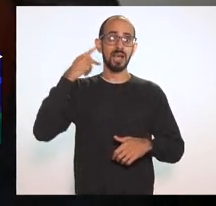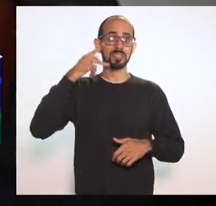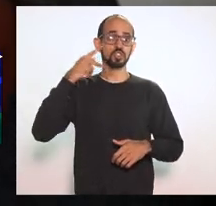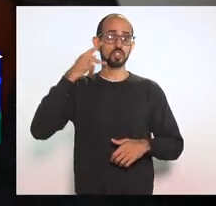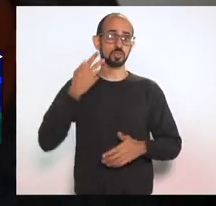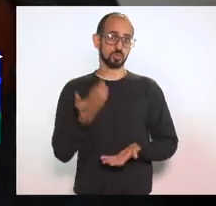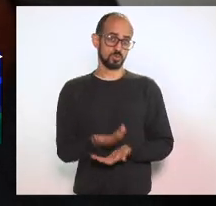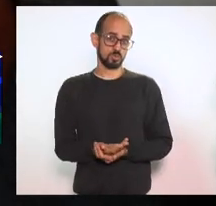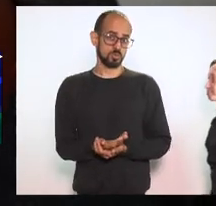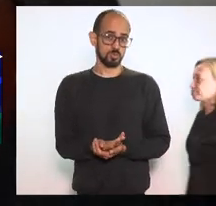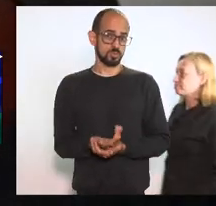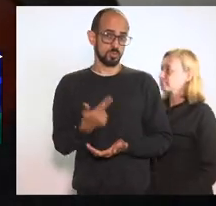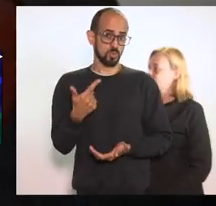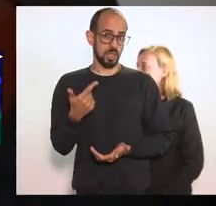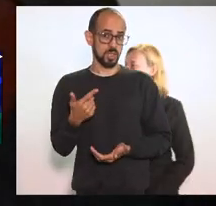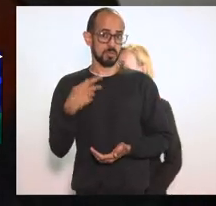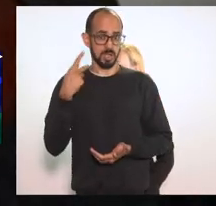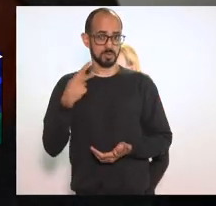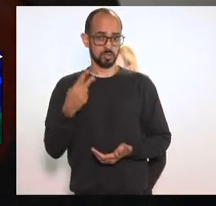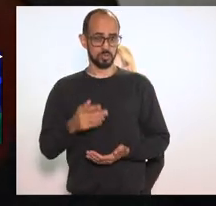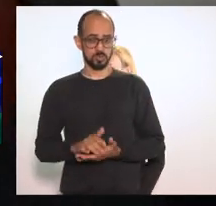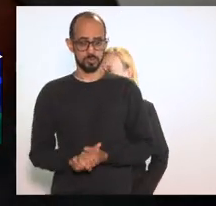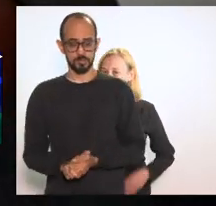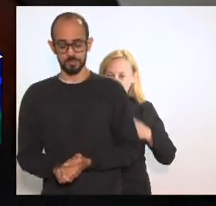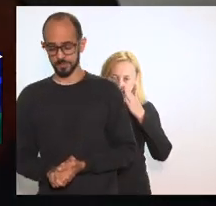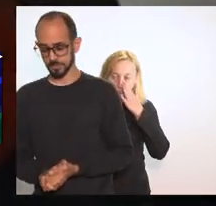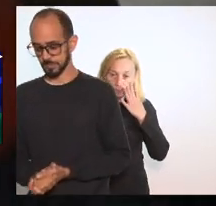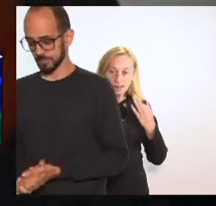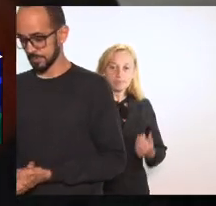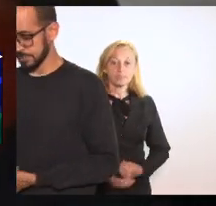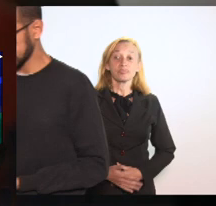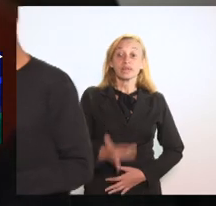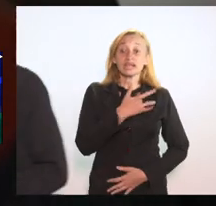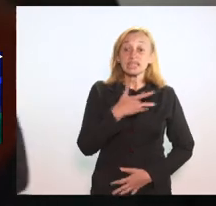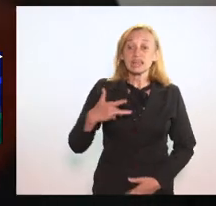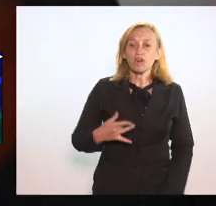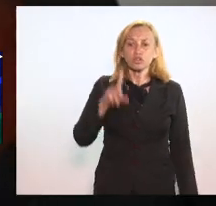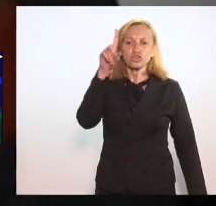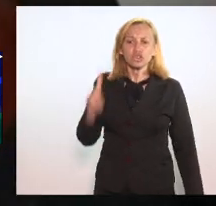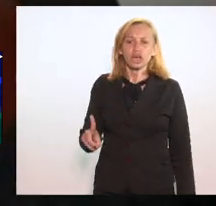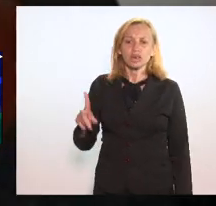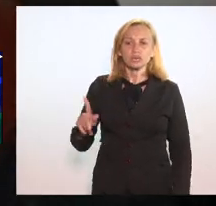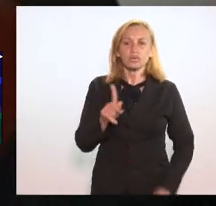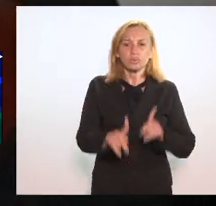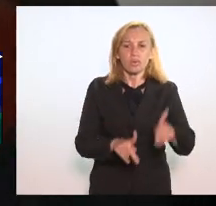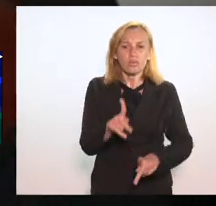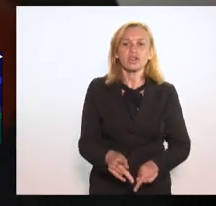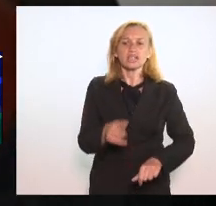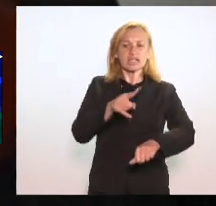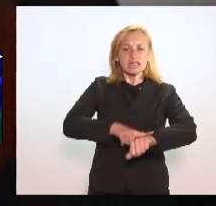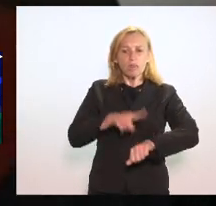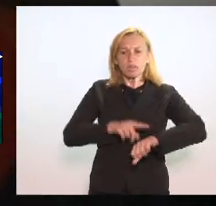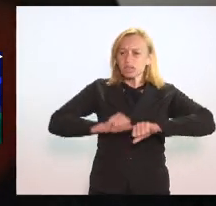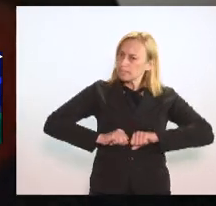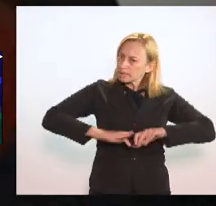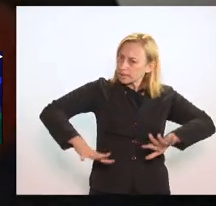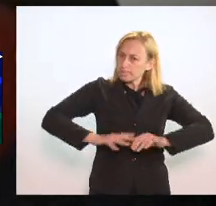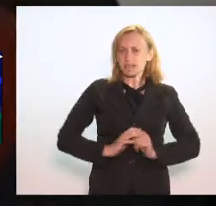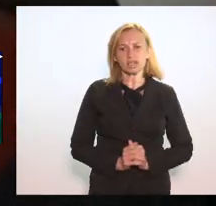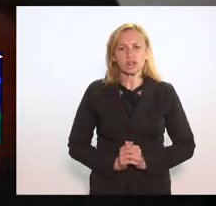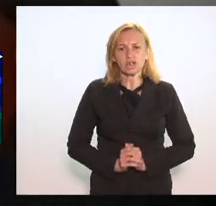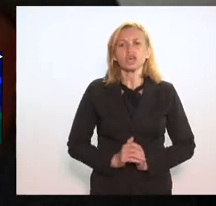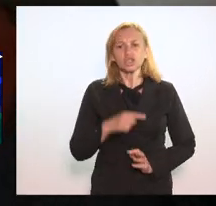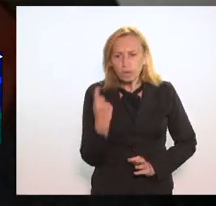saúde não tem partido a saúde é um direito da população e nesse momento pandemia